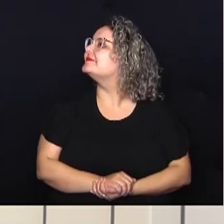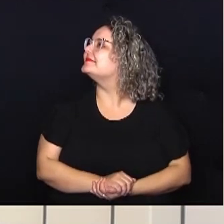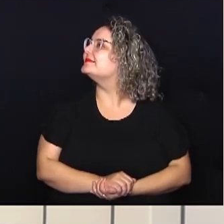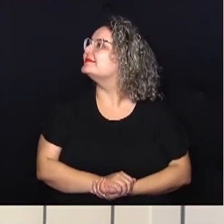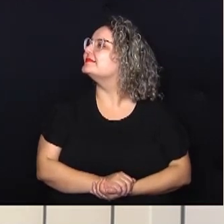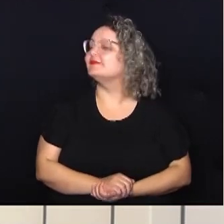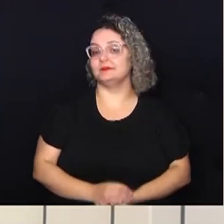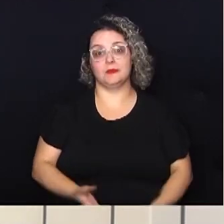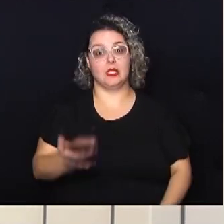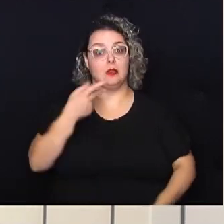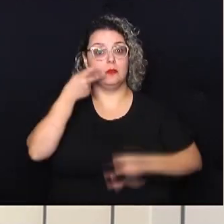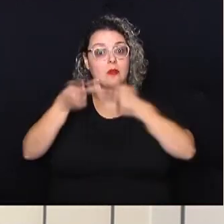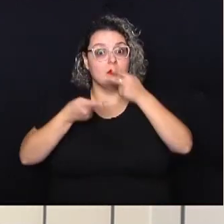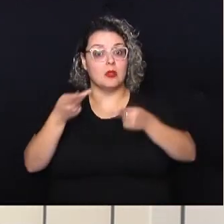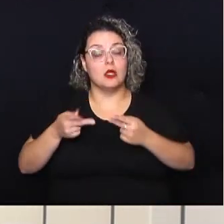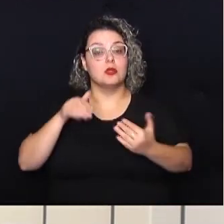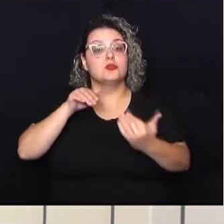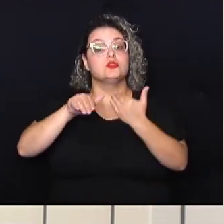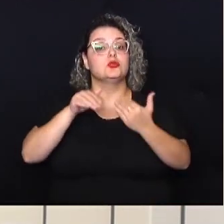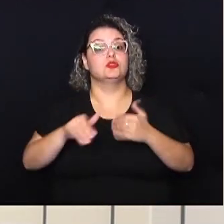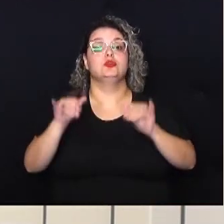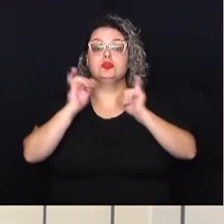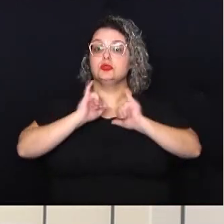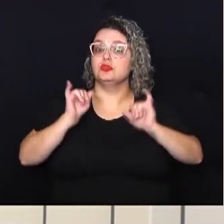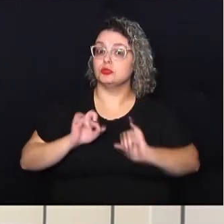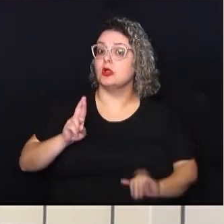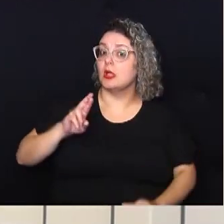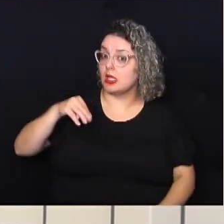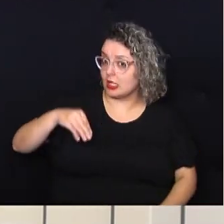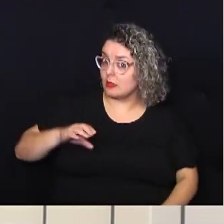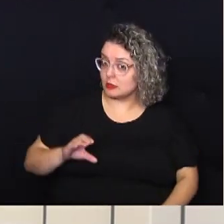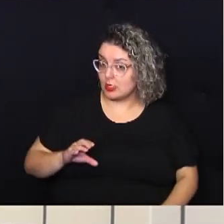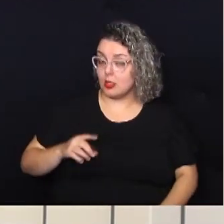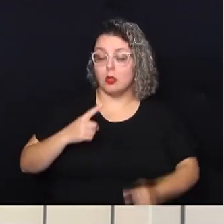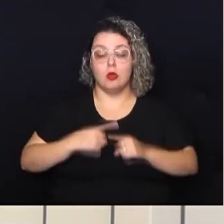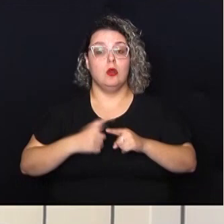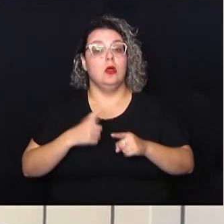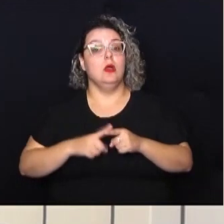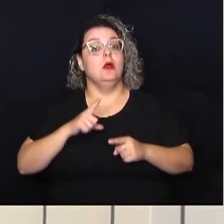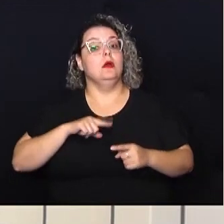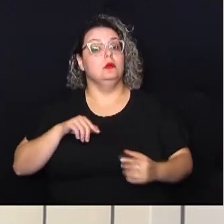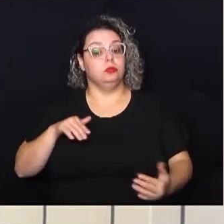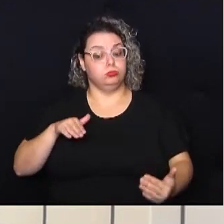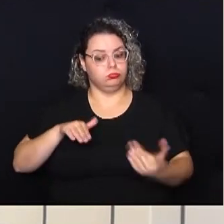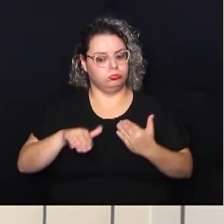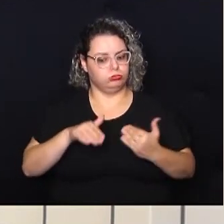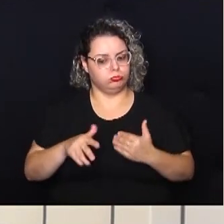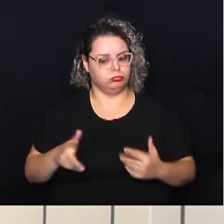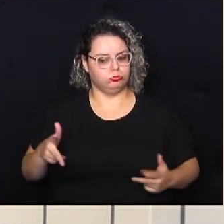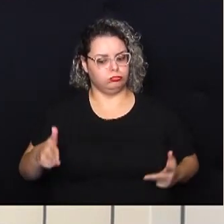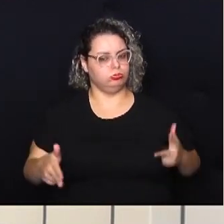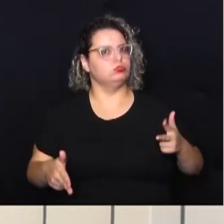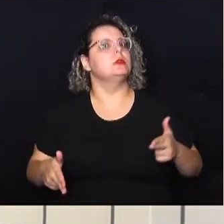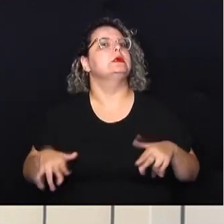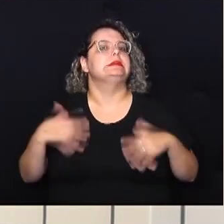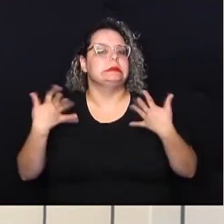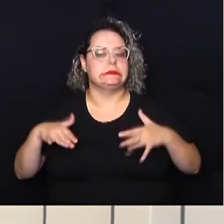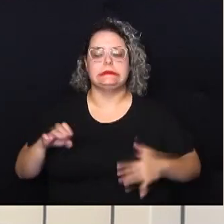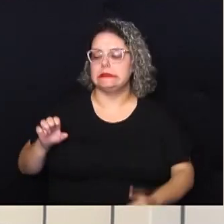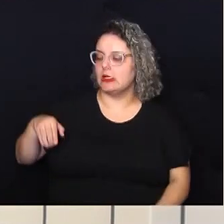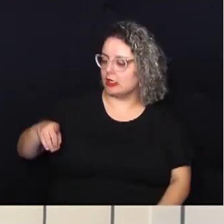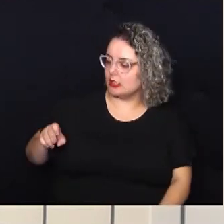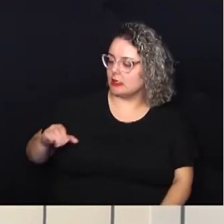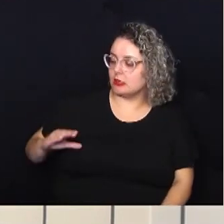Vamos falar sobre trânsito agora aqui nas notícias da Metrópole de Campinas, porque tem vias bloqueadas, hein? A INDEC vai sinalizar o bloqueio